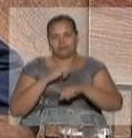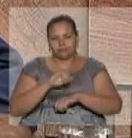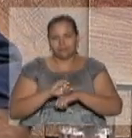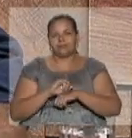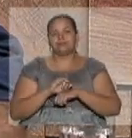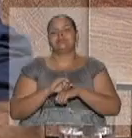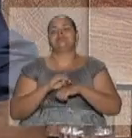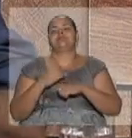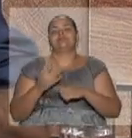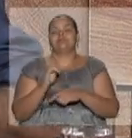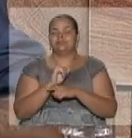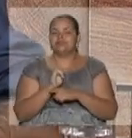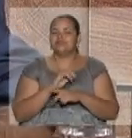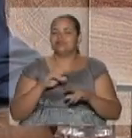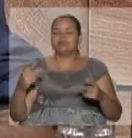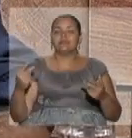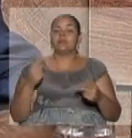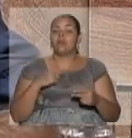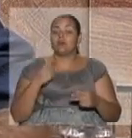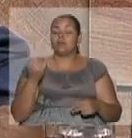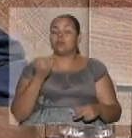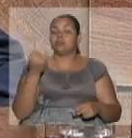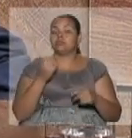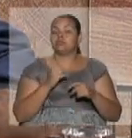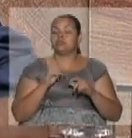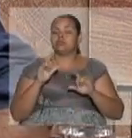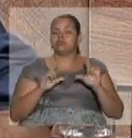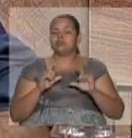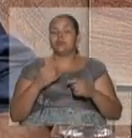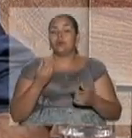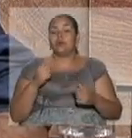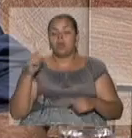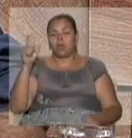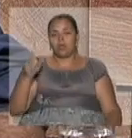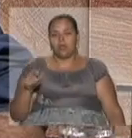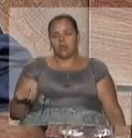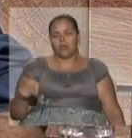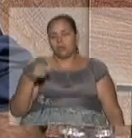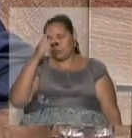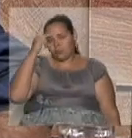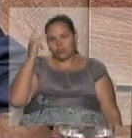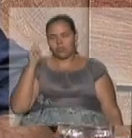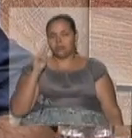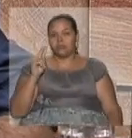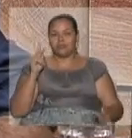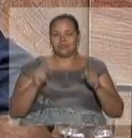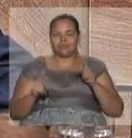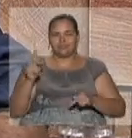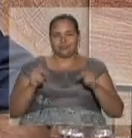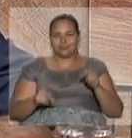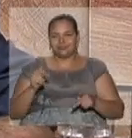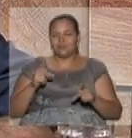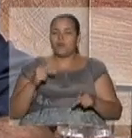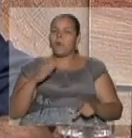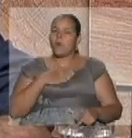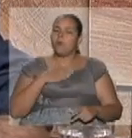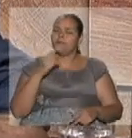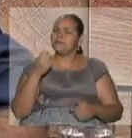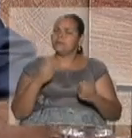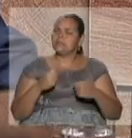Na verdade, tem um detalhe importantíssimo, que é o público gosta no momento que ele